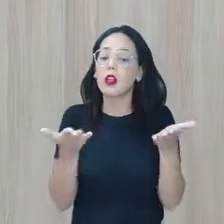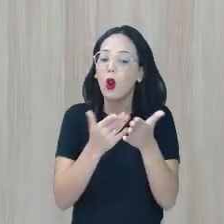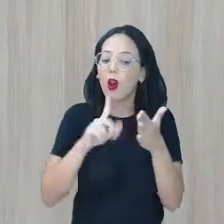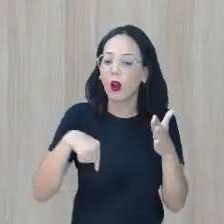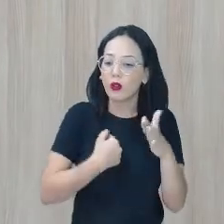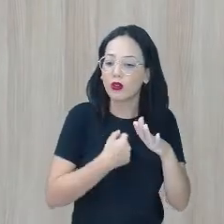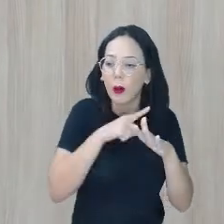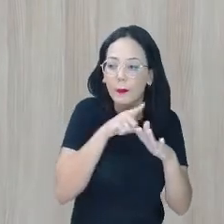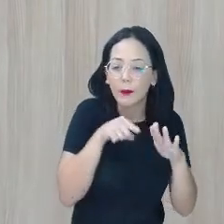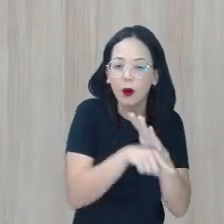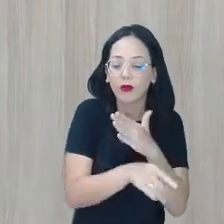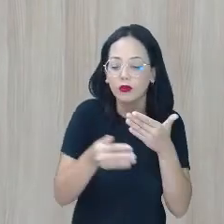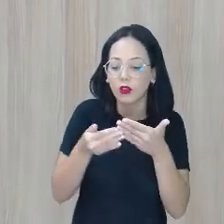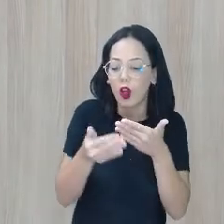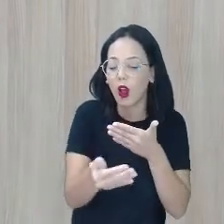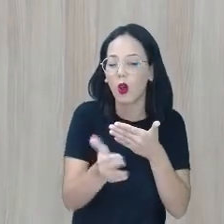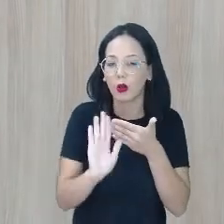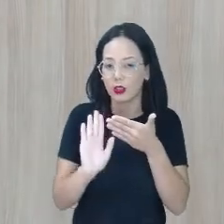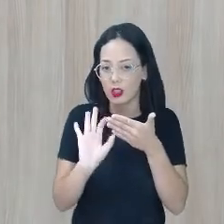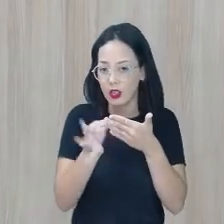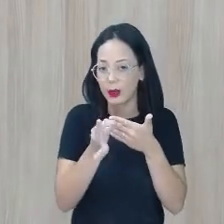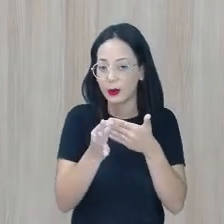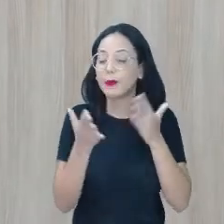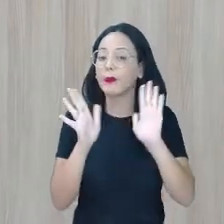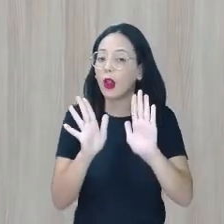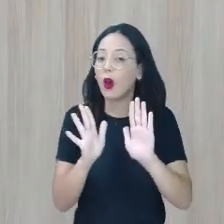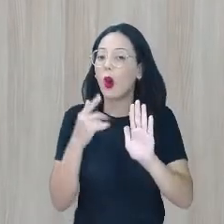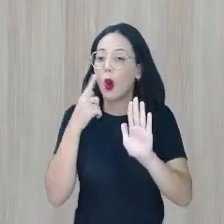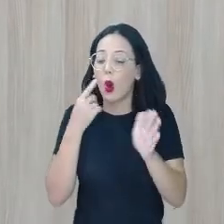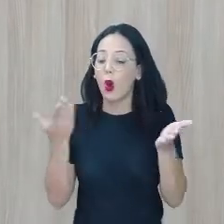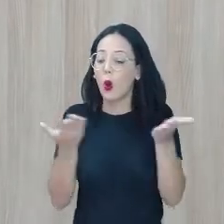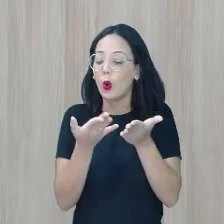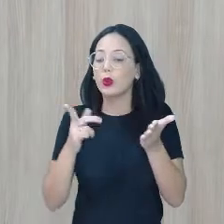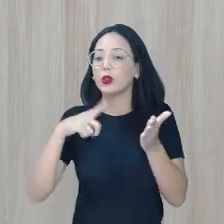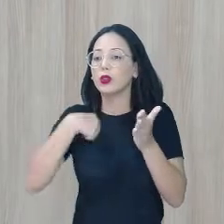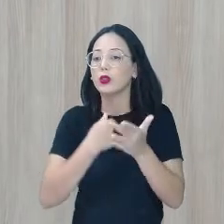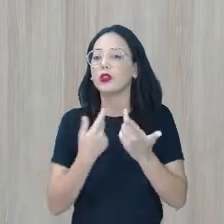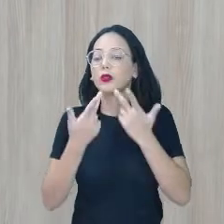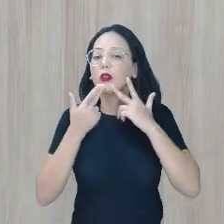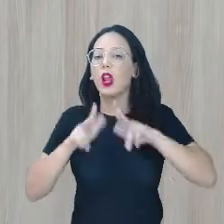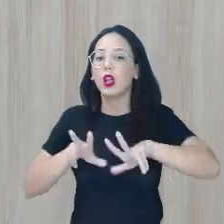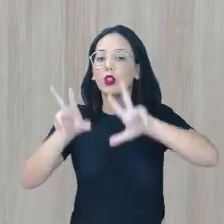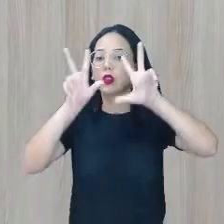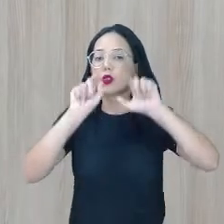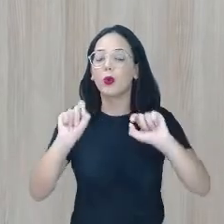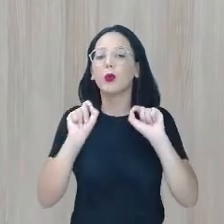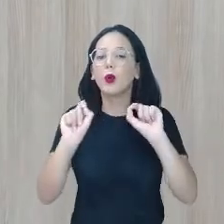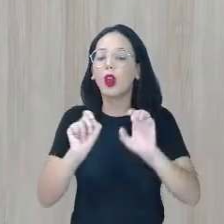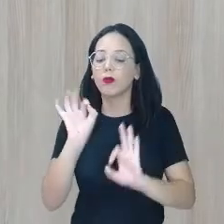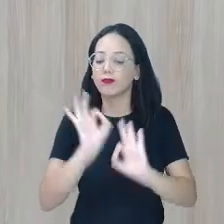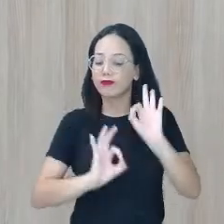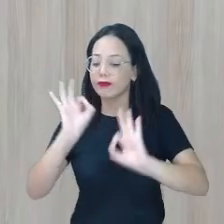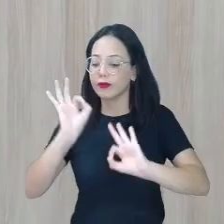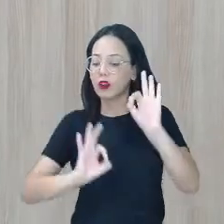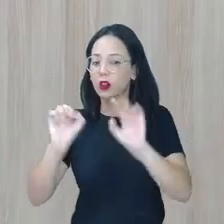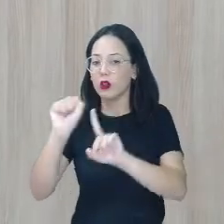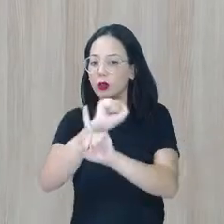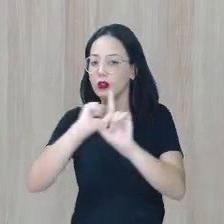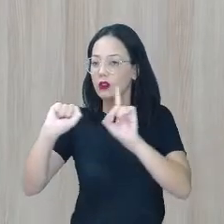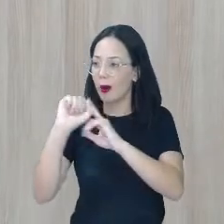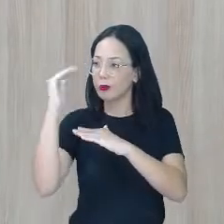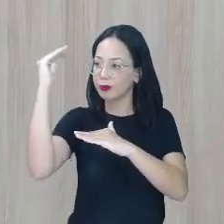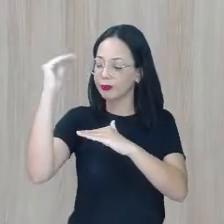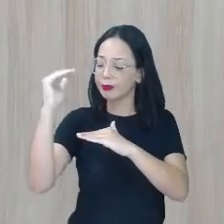aprofundar isso mais um pouquinho hoje. Então, hoje a gente vai falar um pouco mais sobre a questão da organização social,